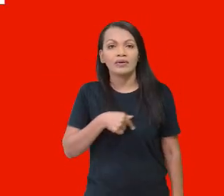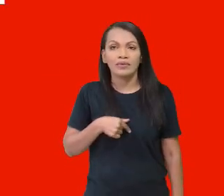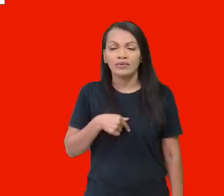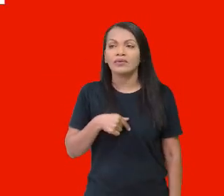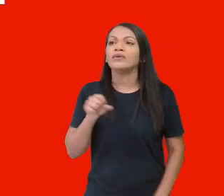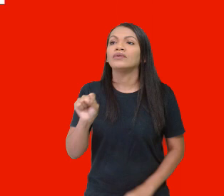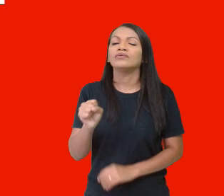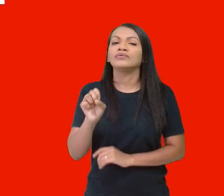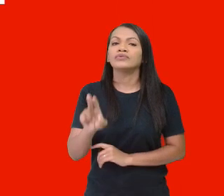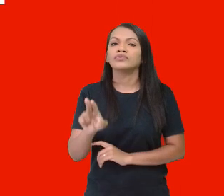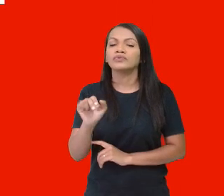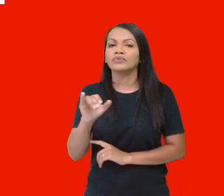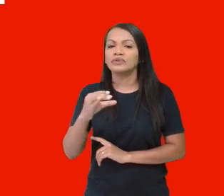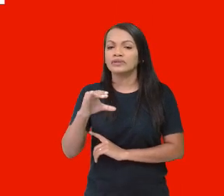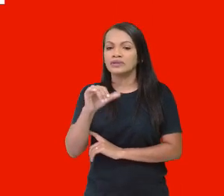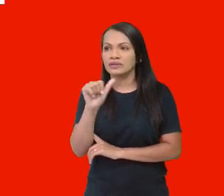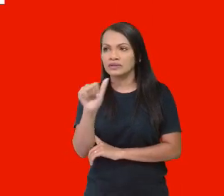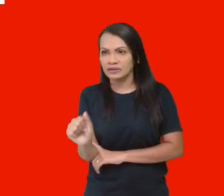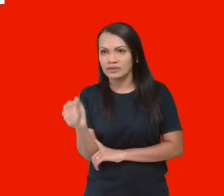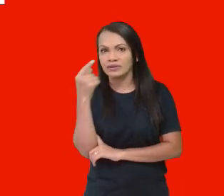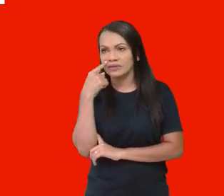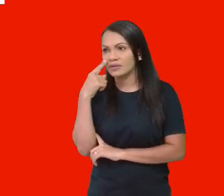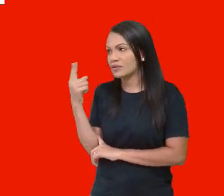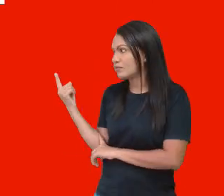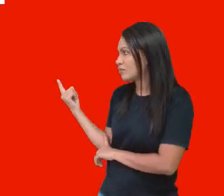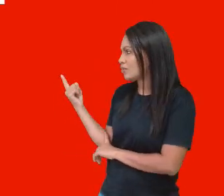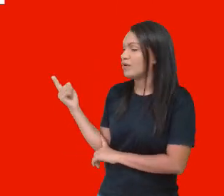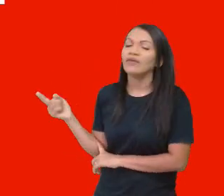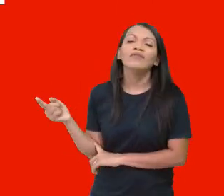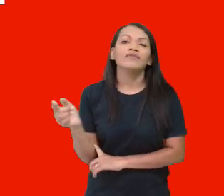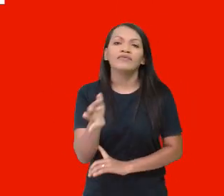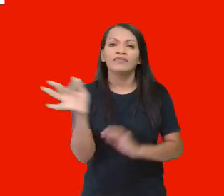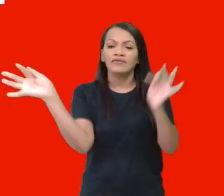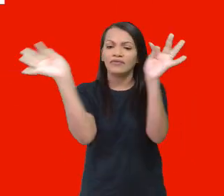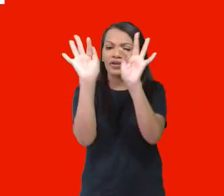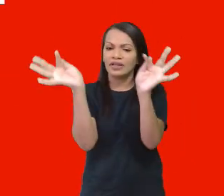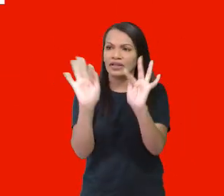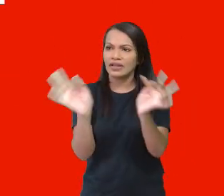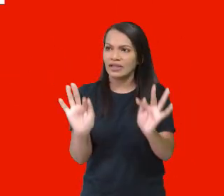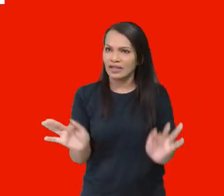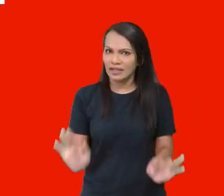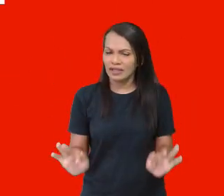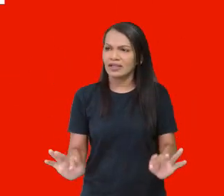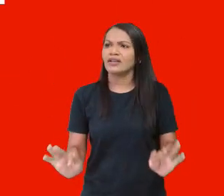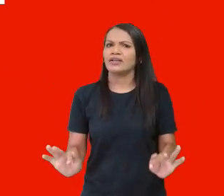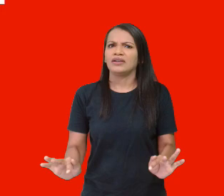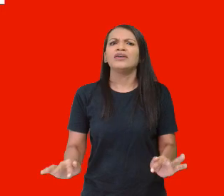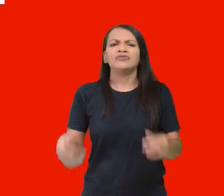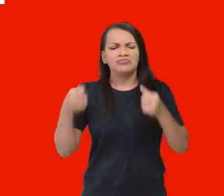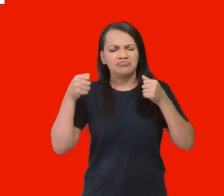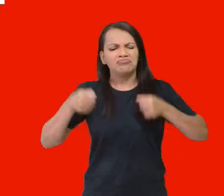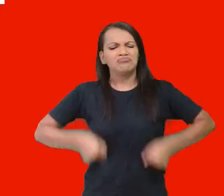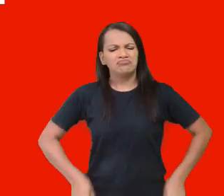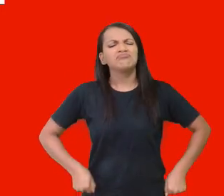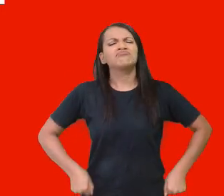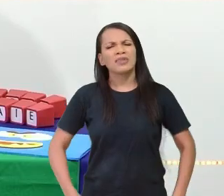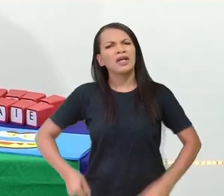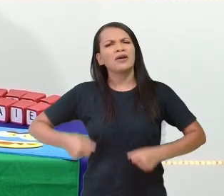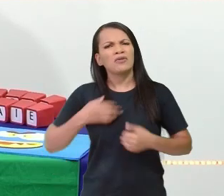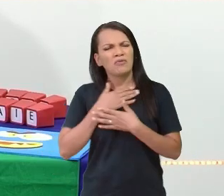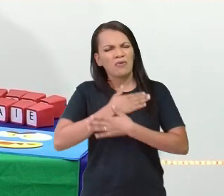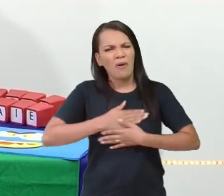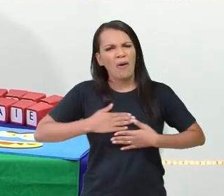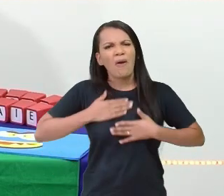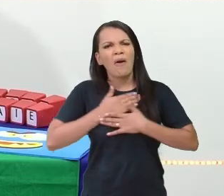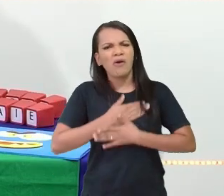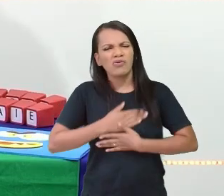trabalhou da Suíça. Deni está ali feliz da vida porque ele disse que os suíços são patriotas, veste mesmo a camisa, né? E